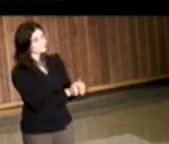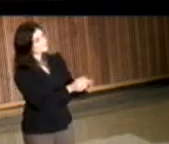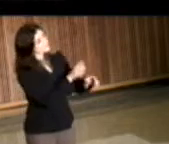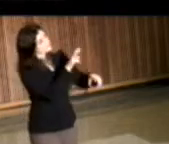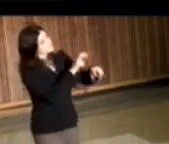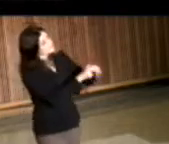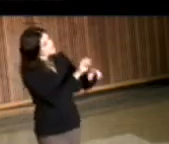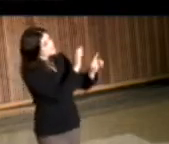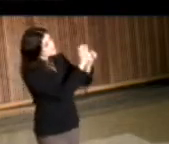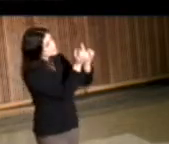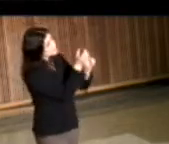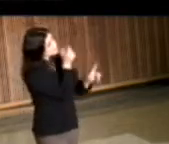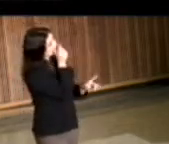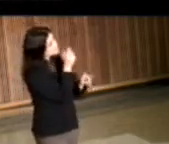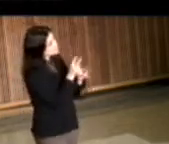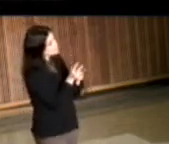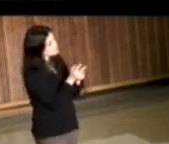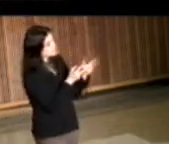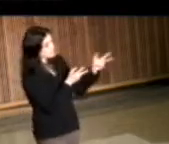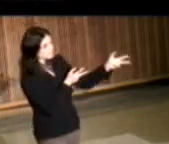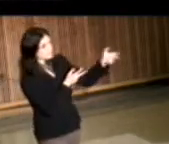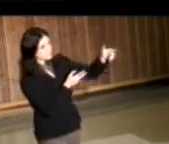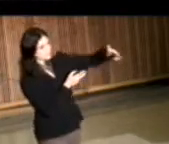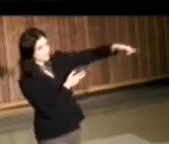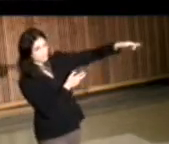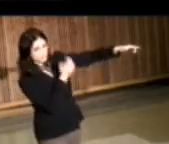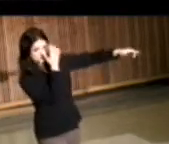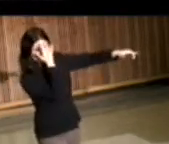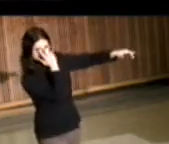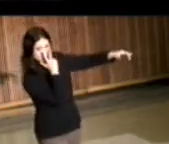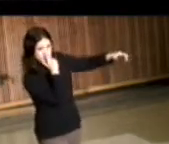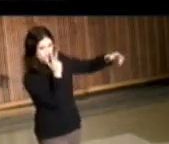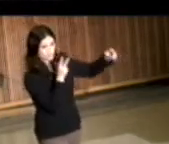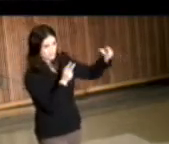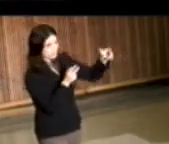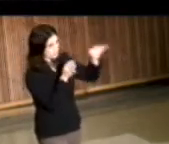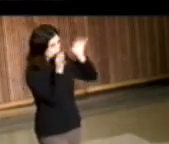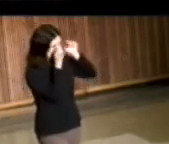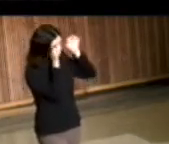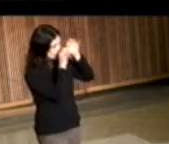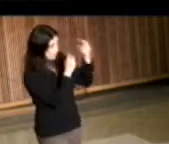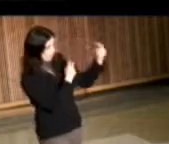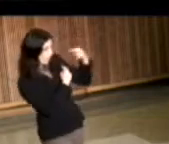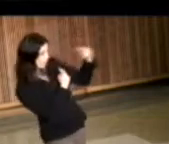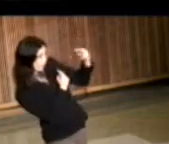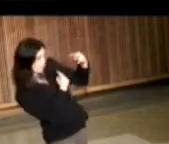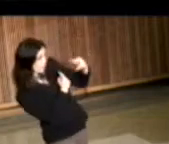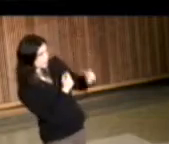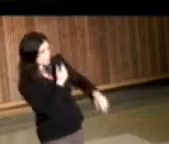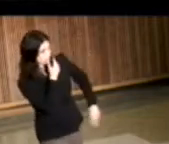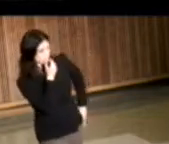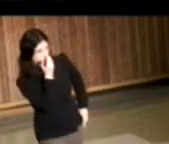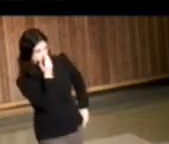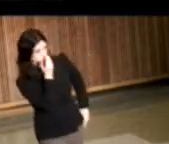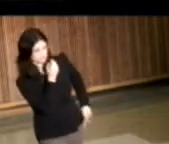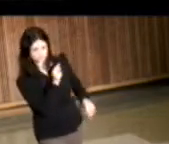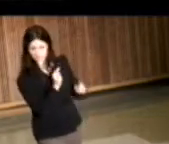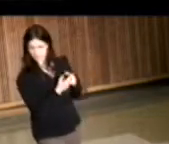E quando termina o culto, chega aquele homem, um dos pastores daquela igreja, e diz